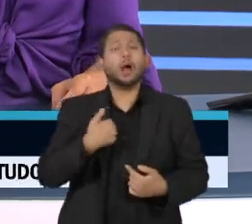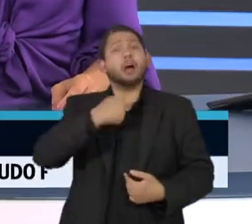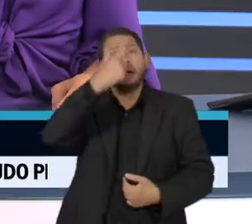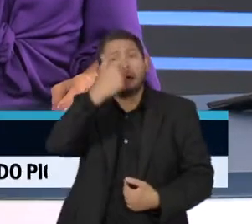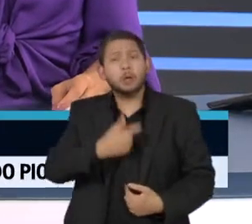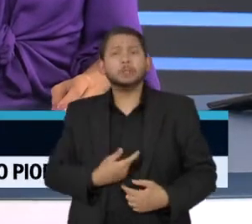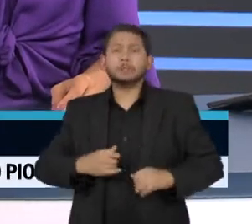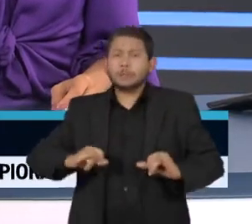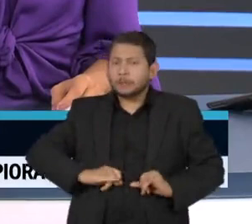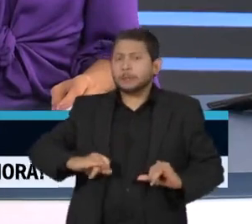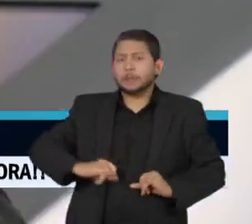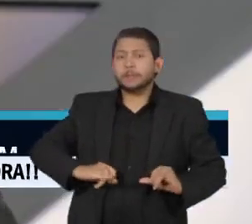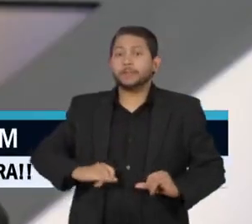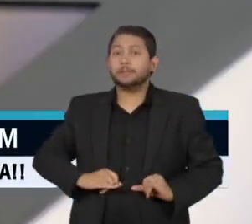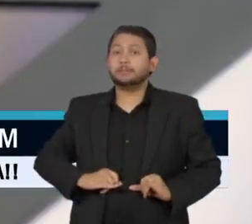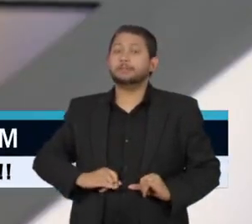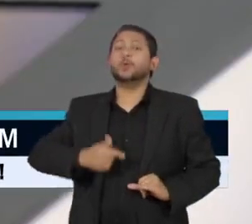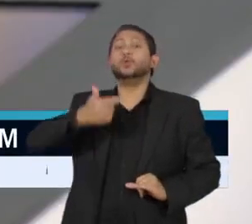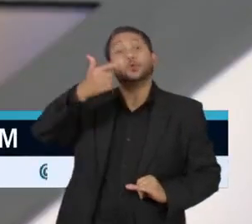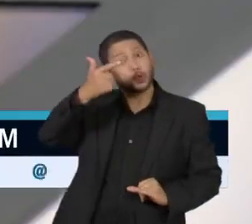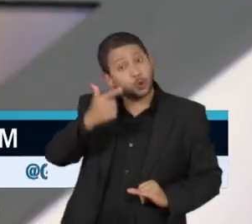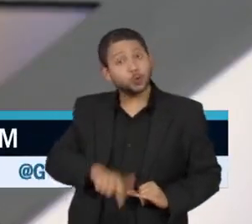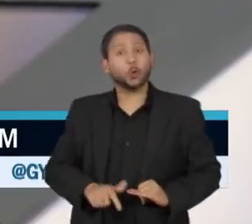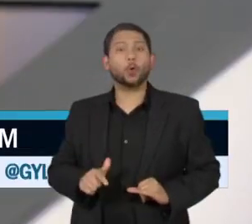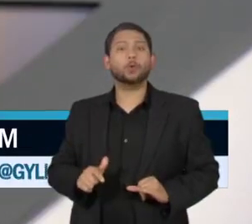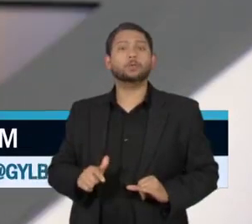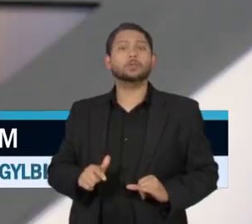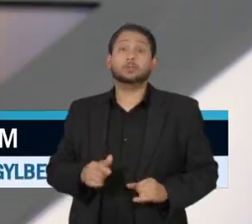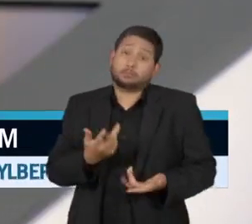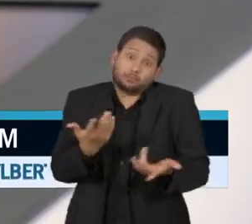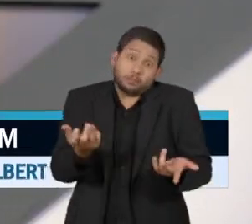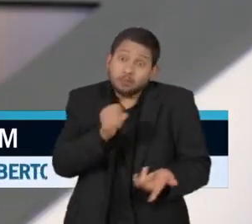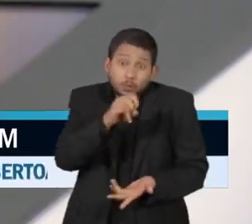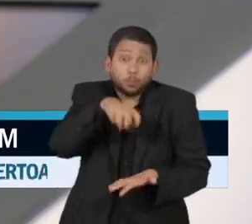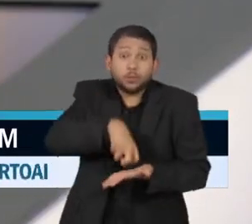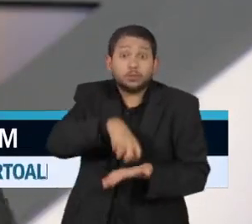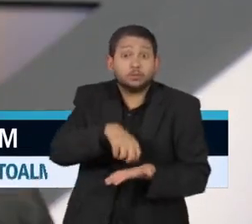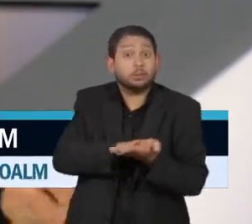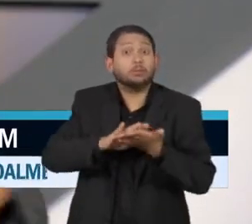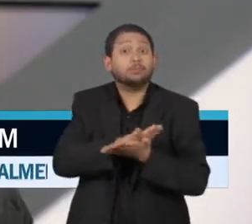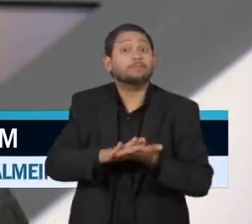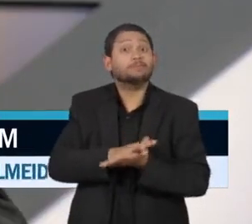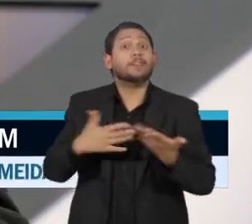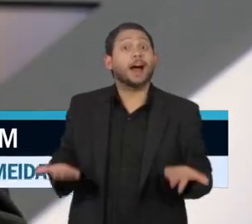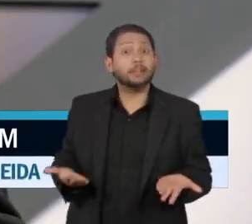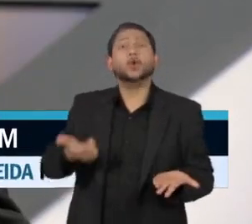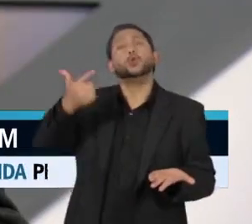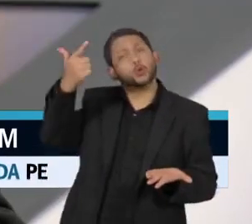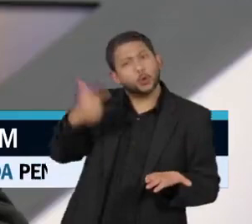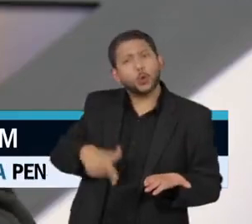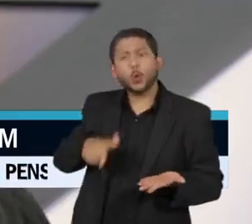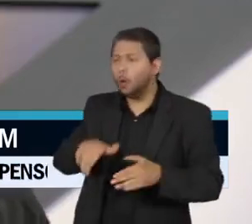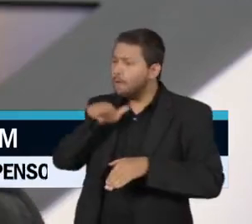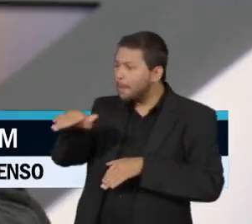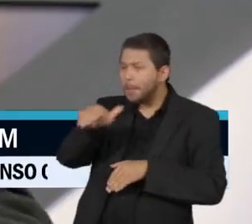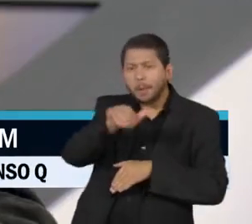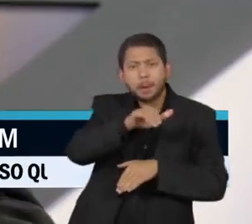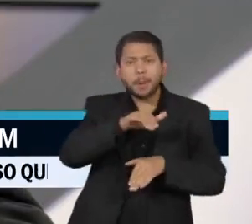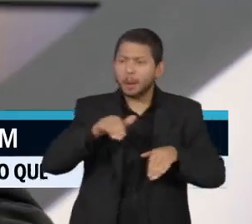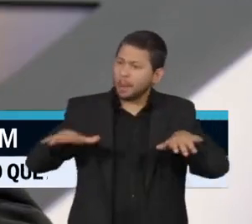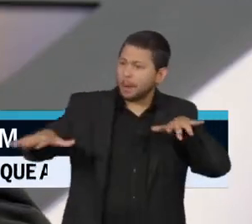e de novo eles vão ter poder se não forem punidos há tempo imobilizar de novo população